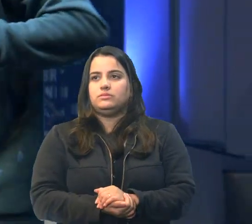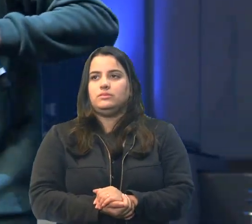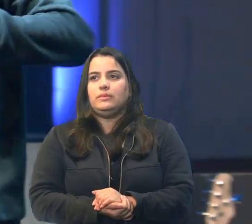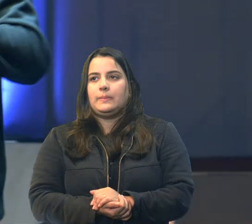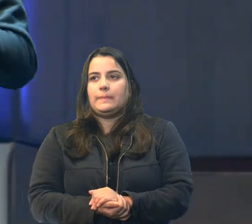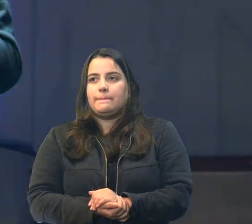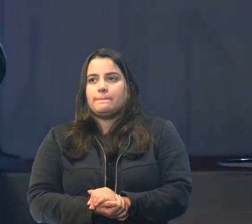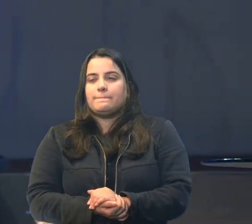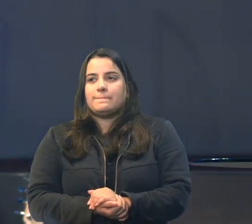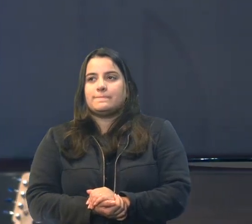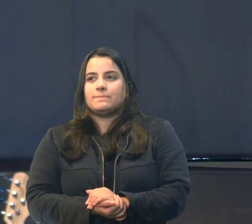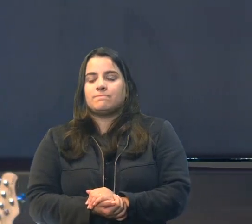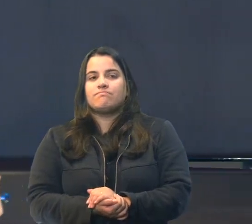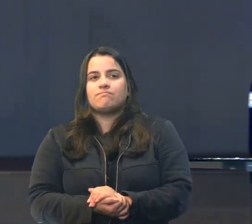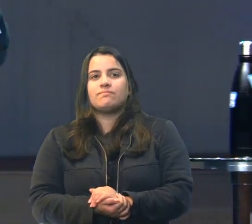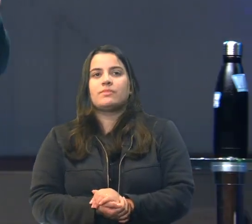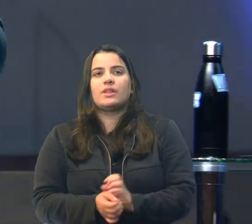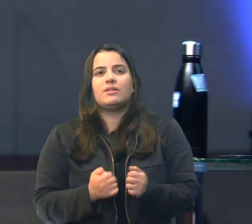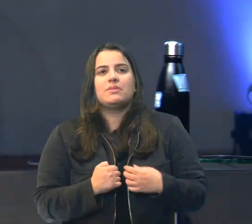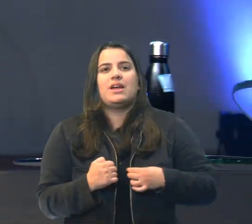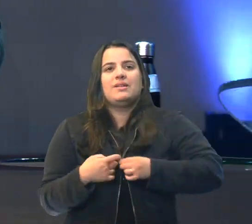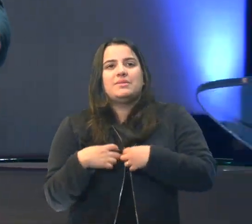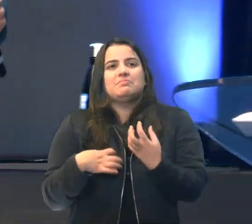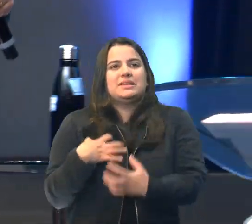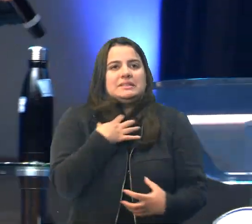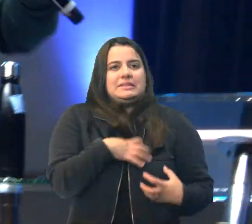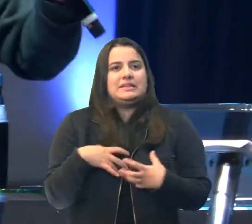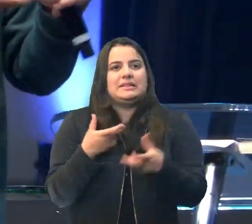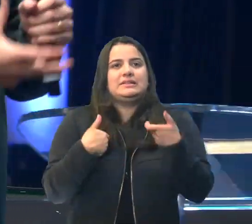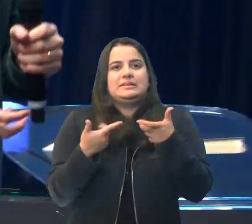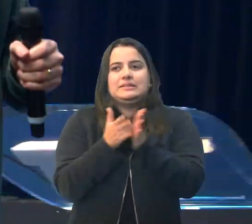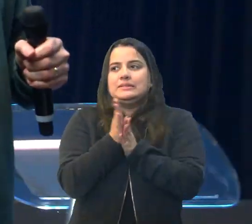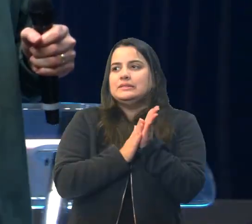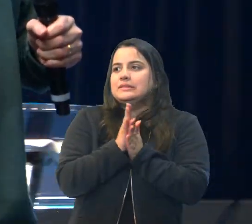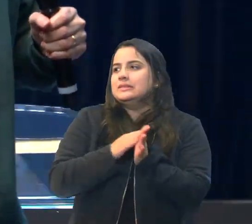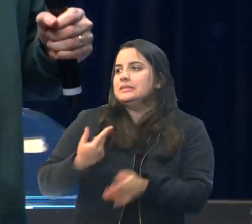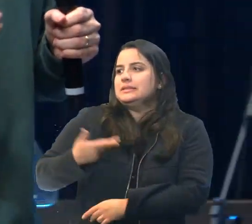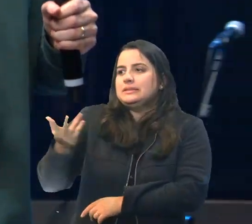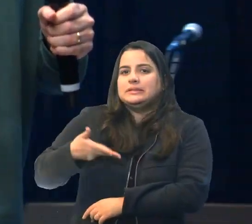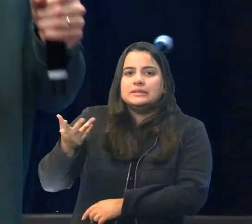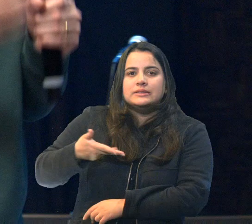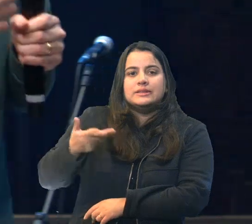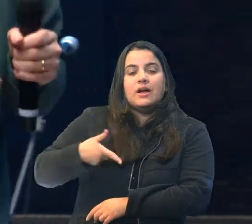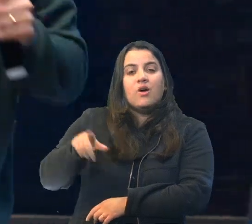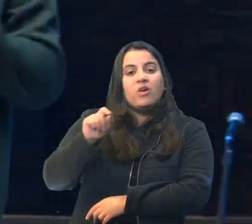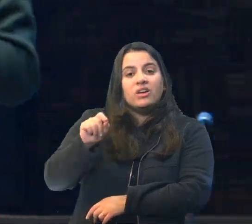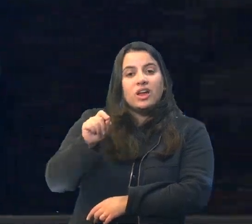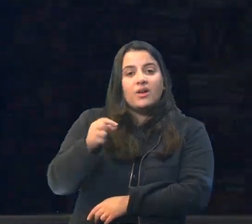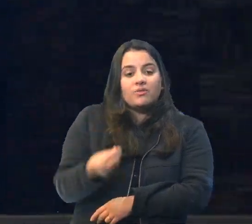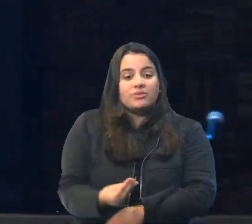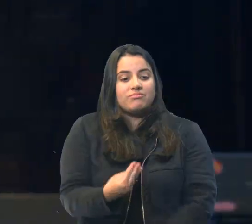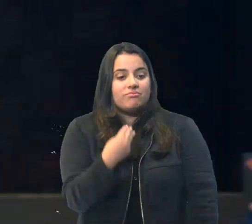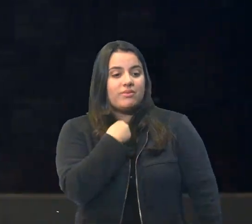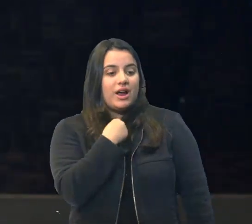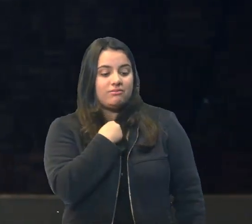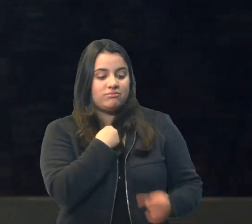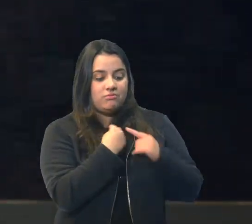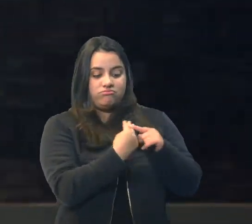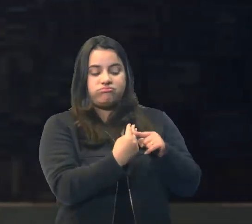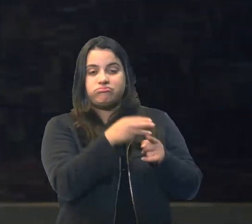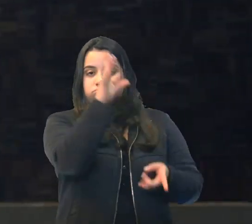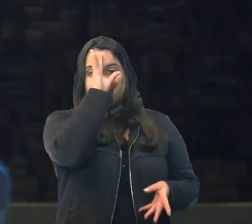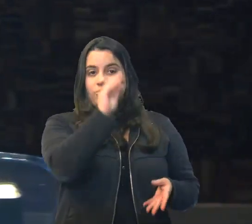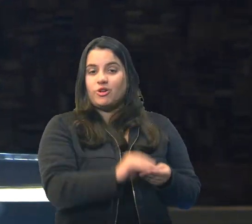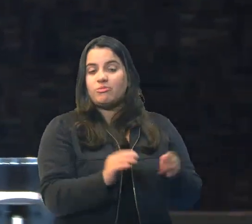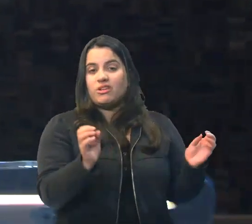A ansiedade, a correria, a vida no X2, fez com que Marta não entendesse o que Jesus